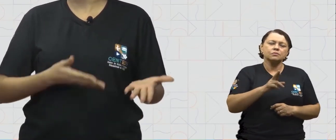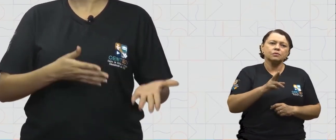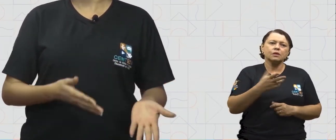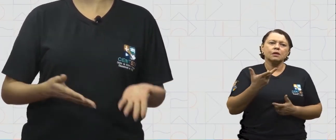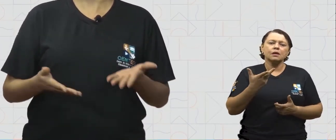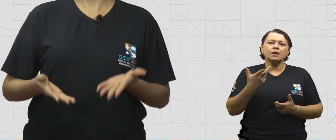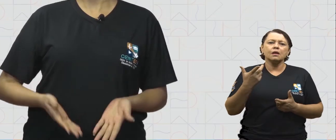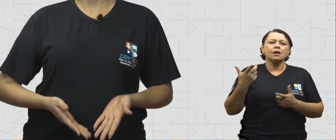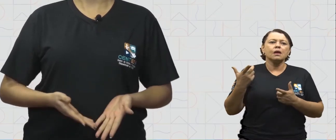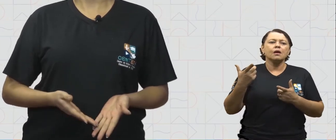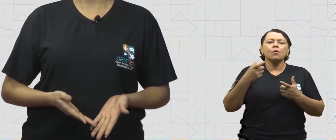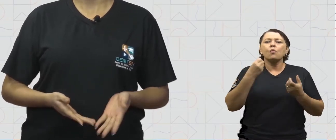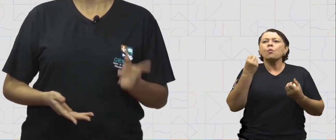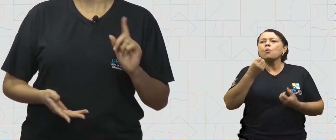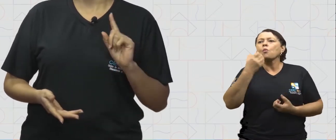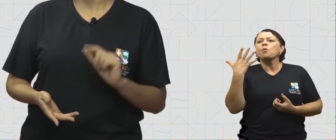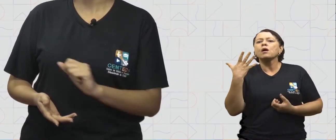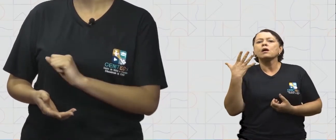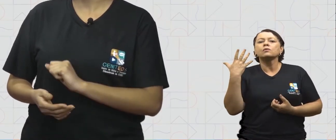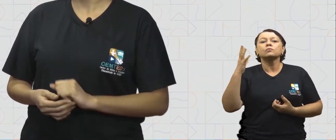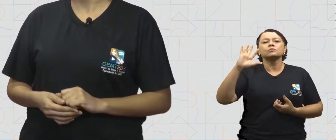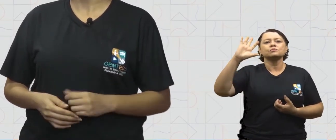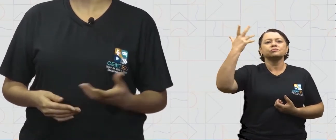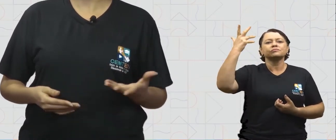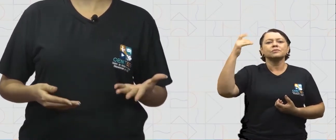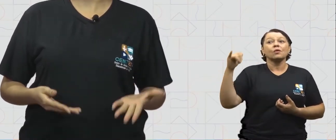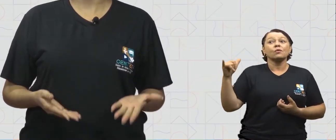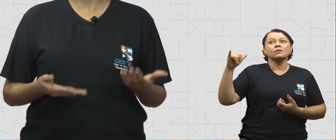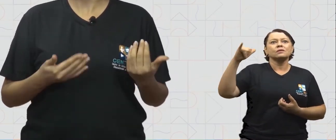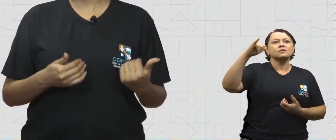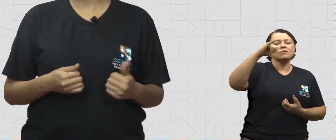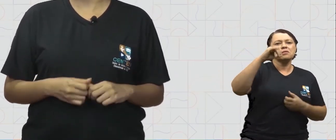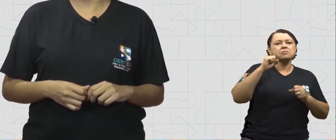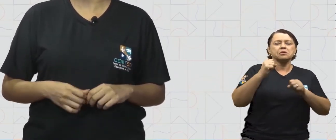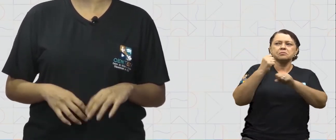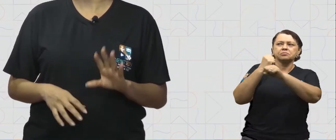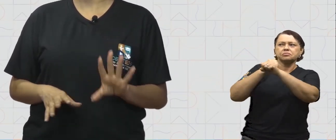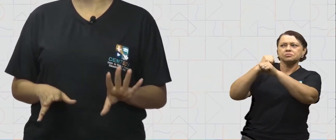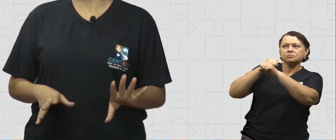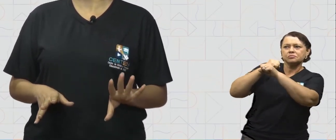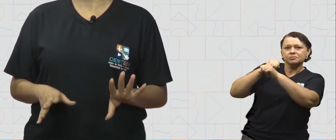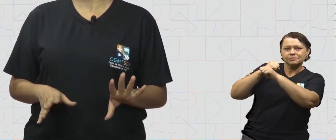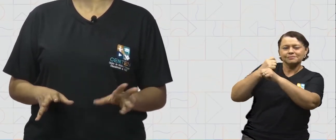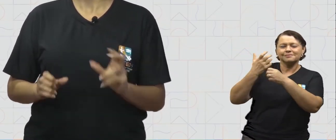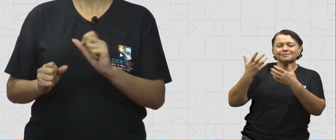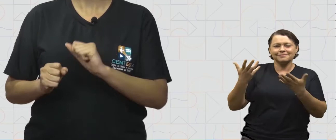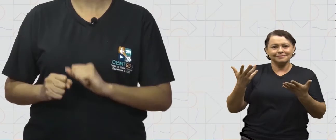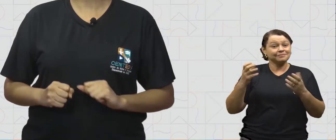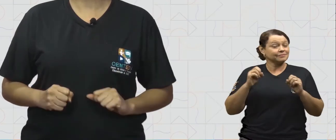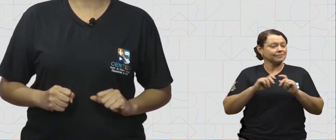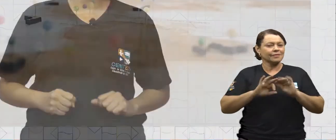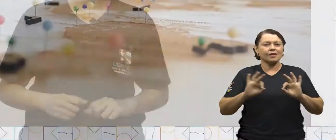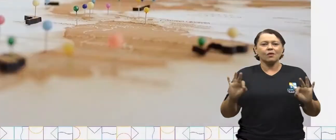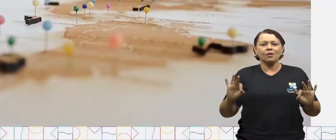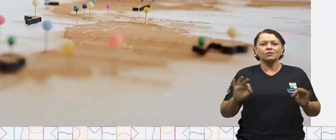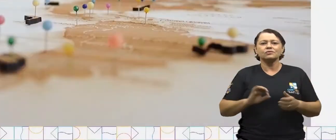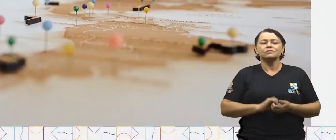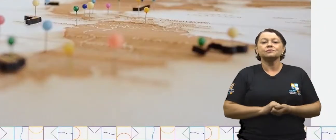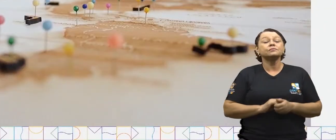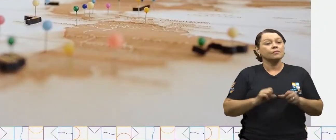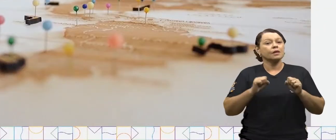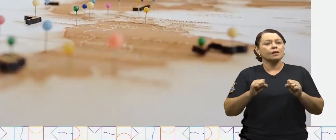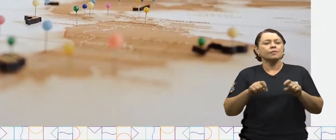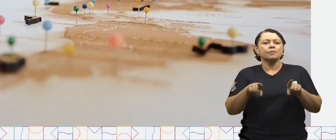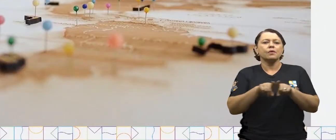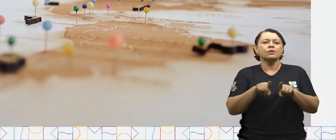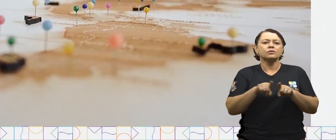que essa viagem aconteceu. Podemos pôr que isso foi há alguns anos. Que tal? Ótimo! Pode